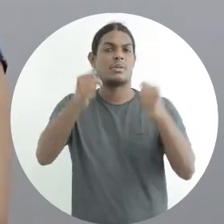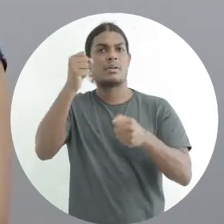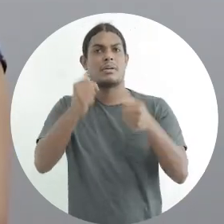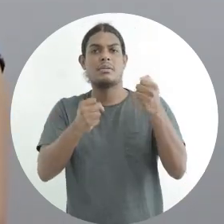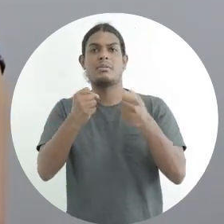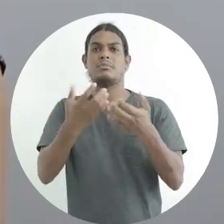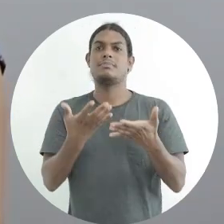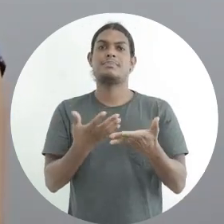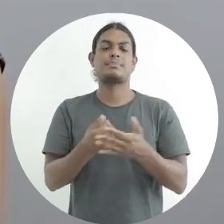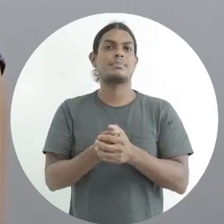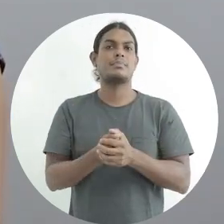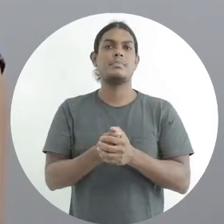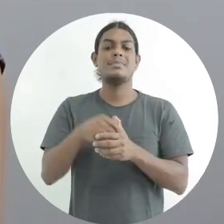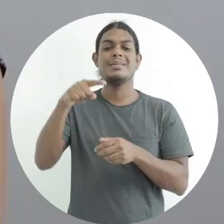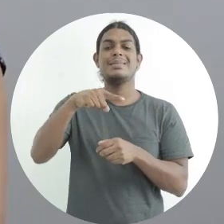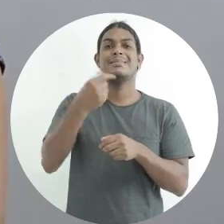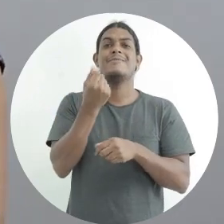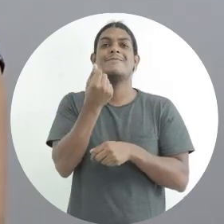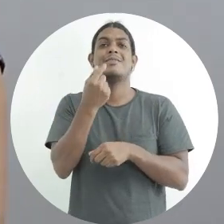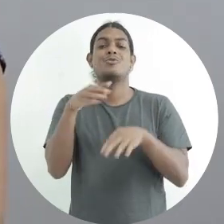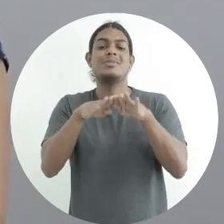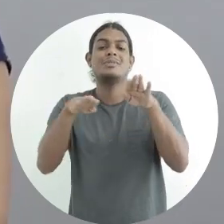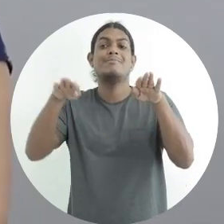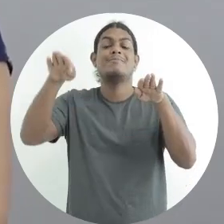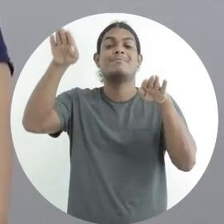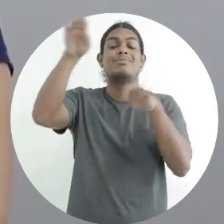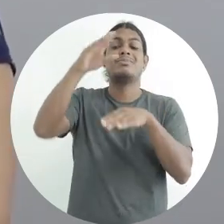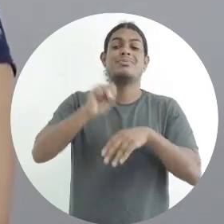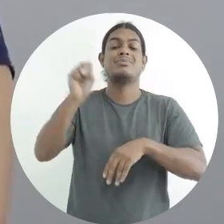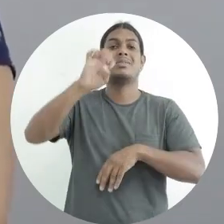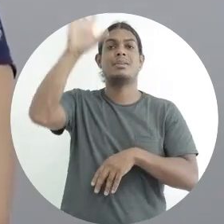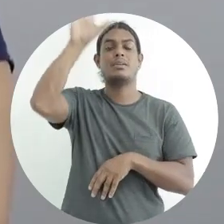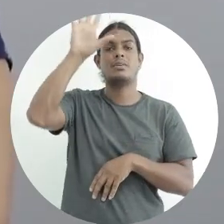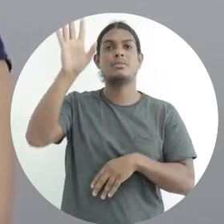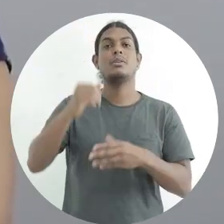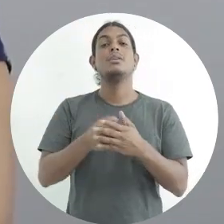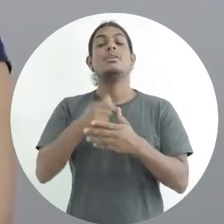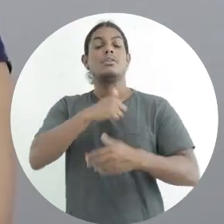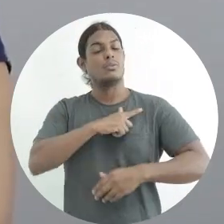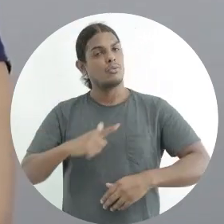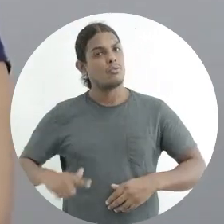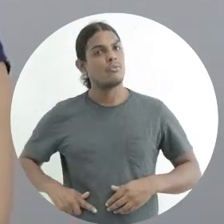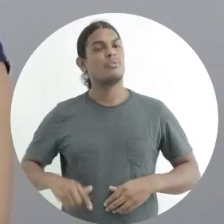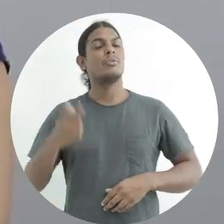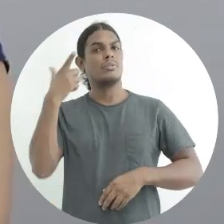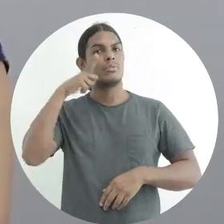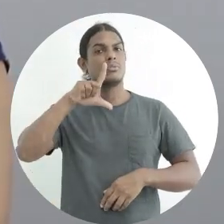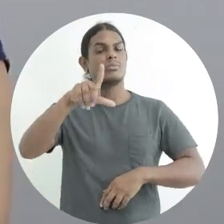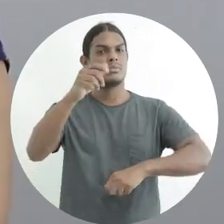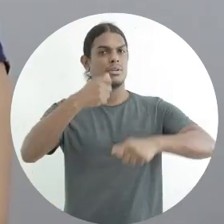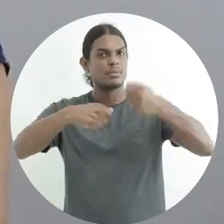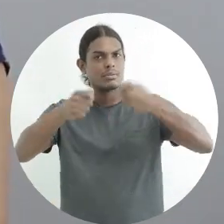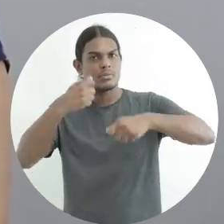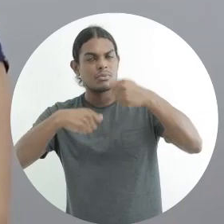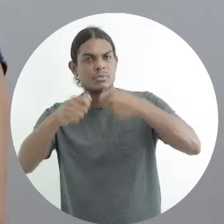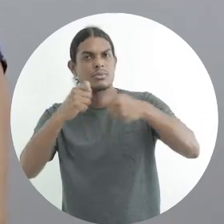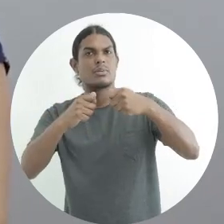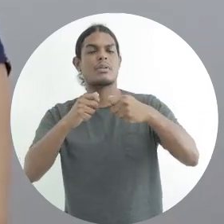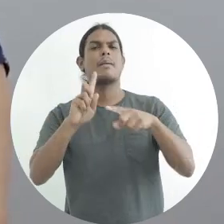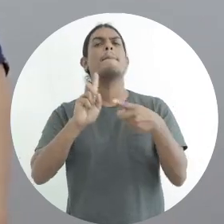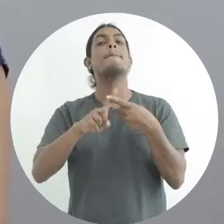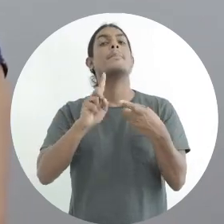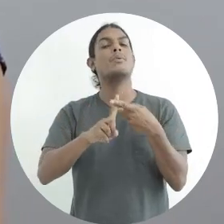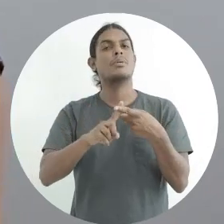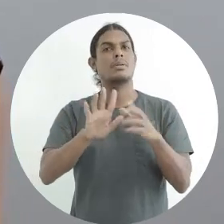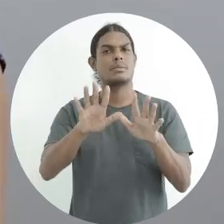consumo, essa taxa vai ser muito elevada. Então, dessa forma, o governo consegue conter esse consumo. Mas por